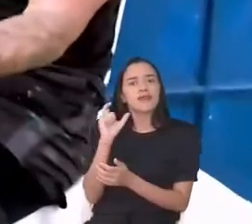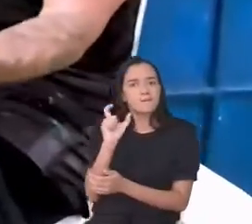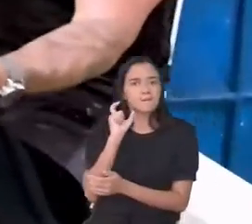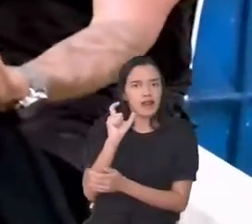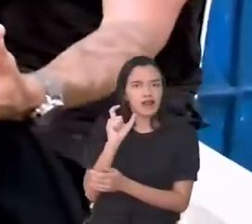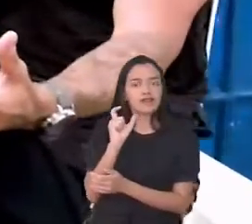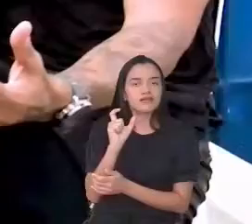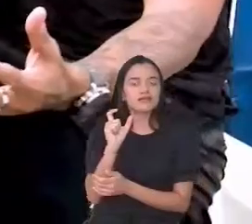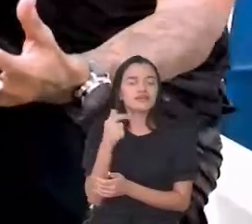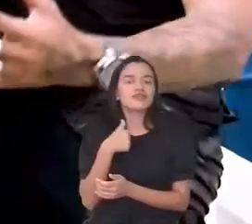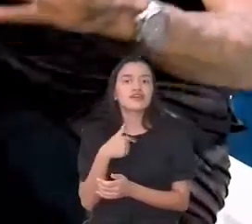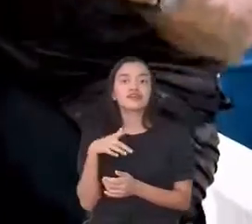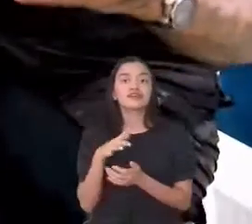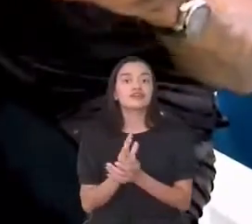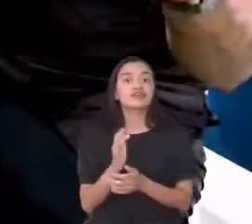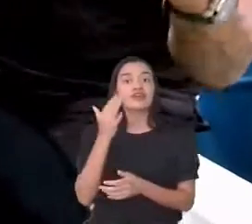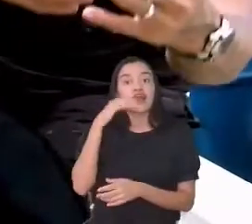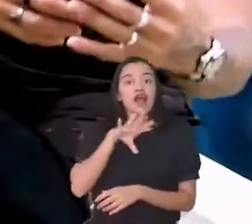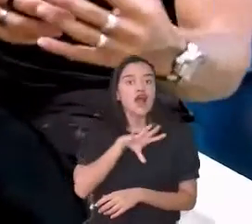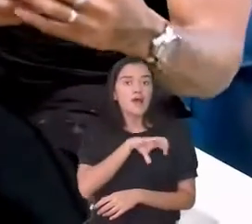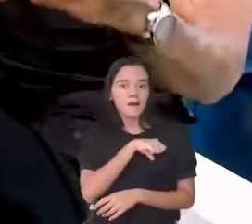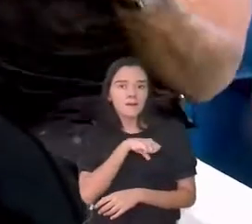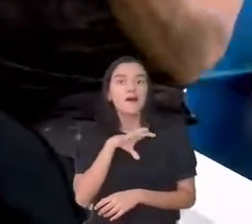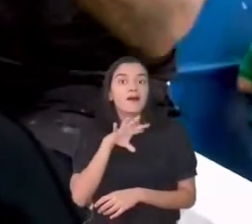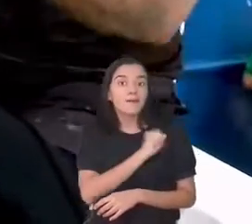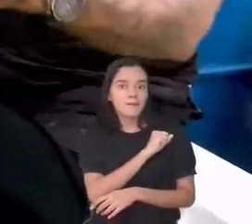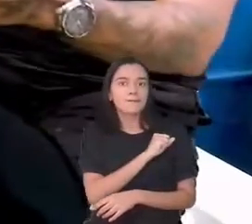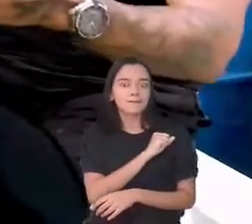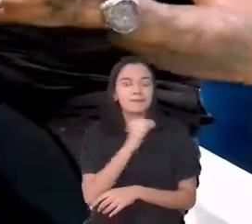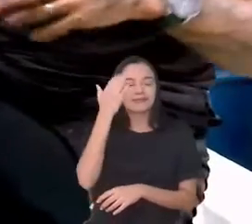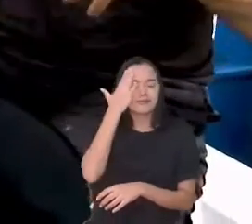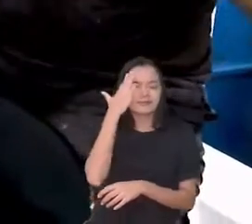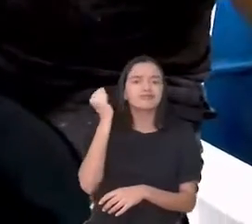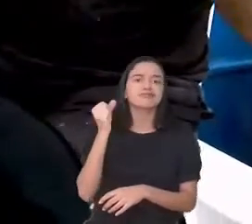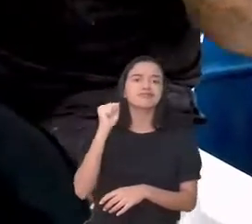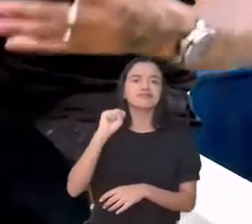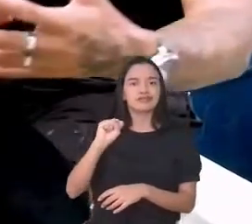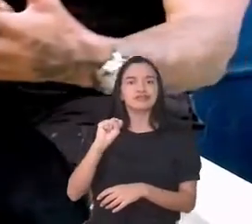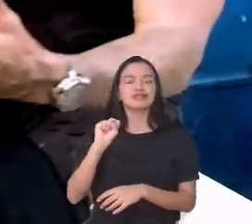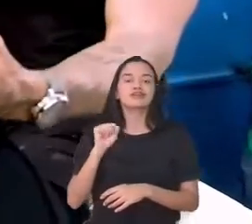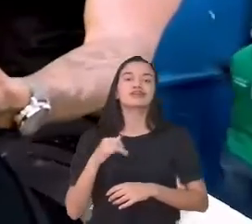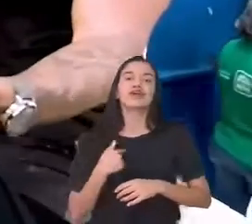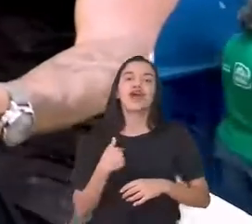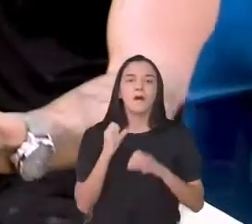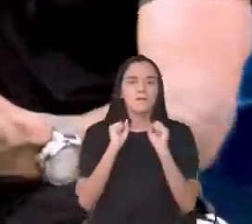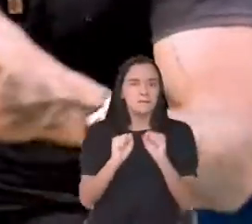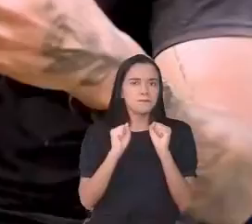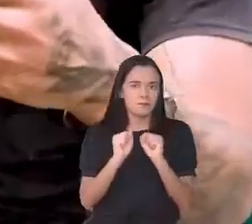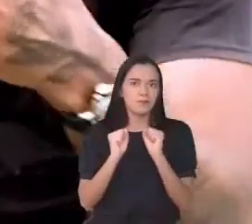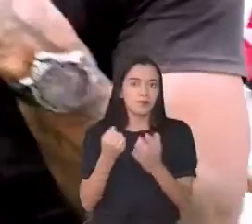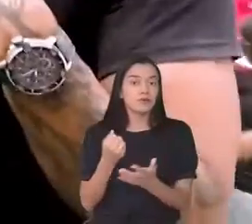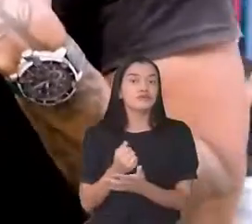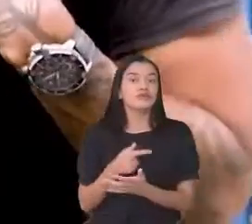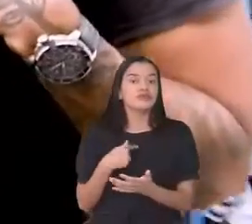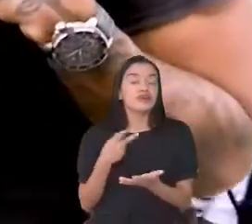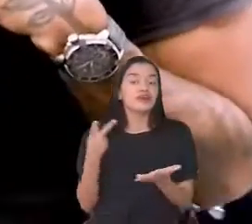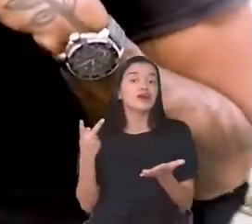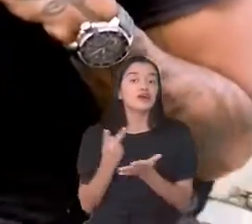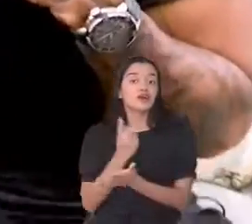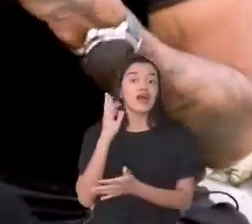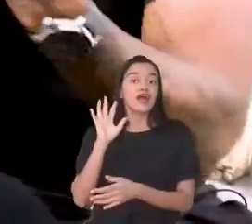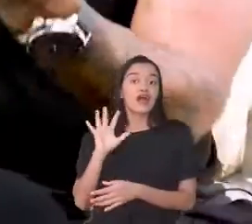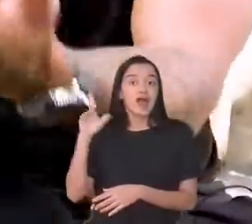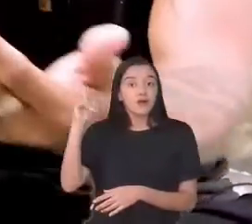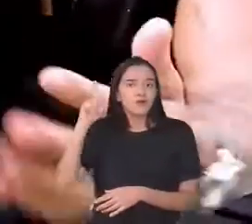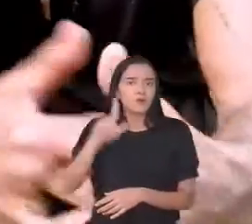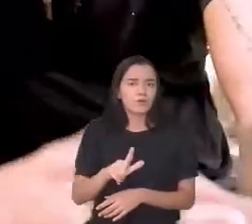ama a sabedoria, que busca na sabedoria, nas suas práticas, aquilo que você pode realizar para melhorar a sua própria